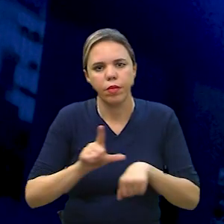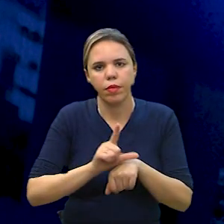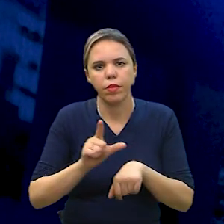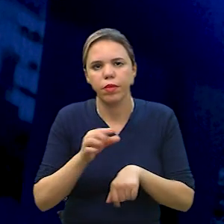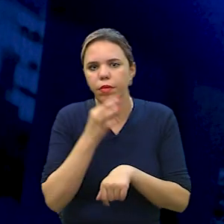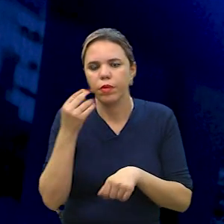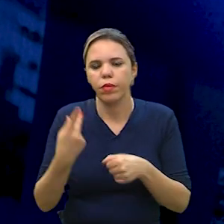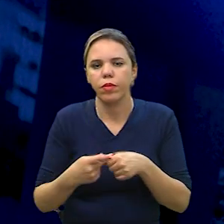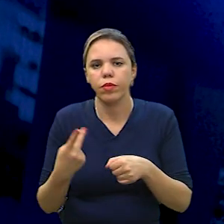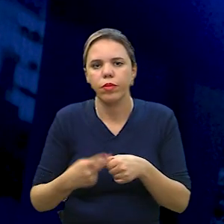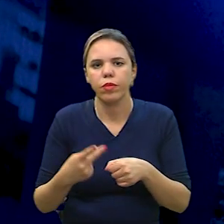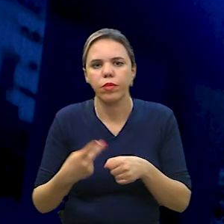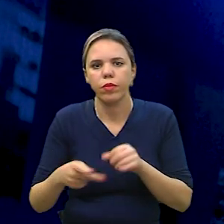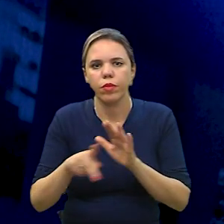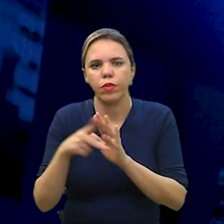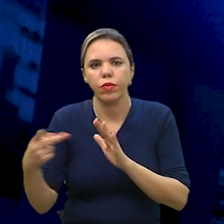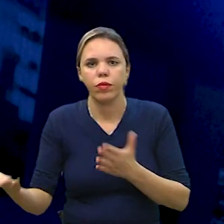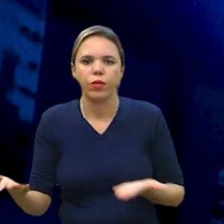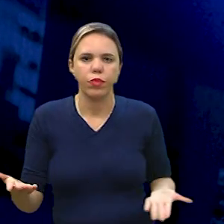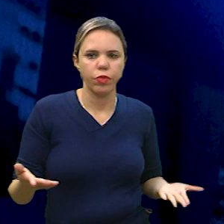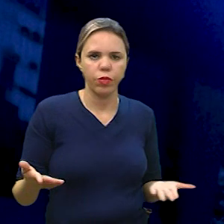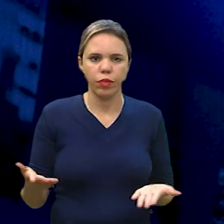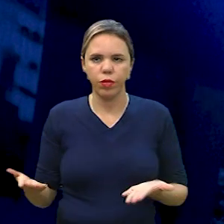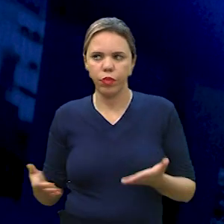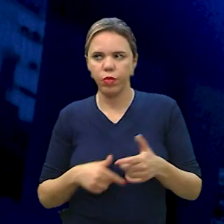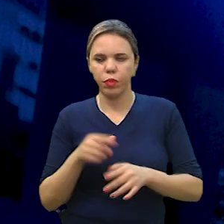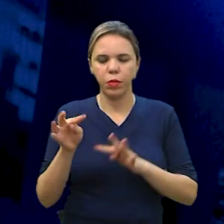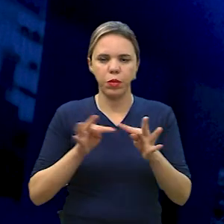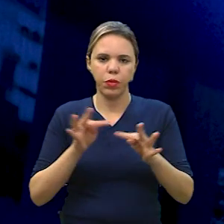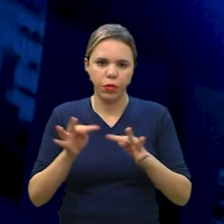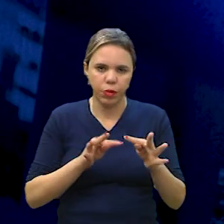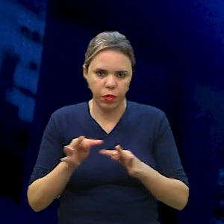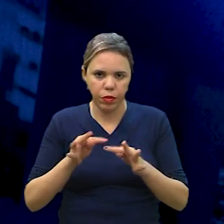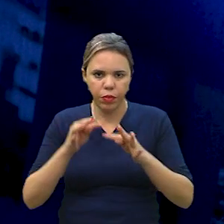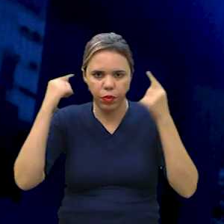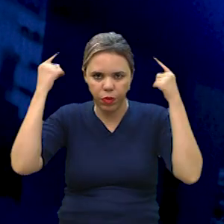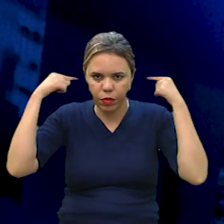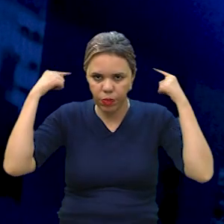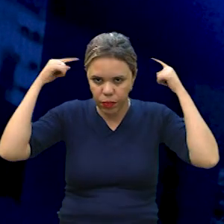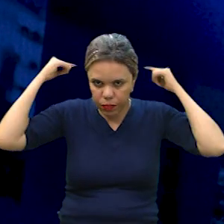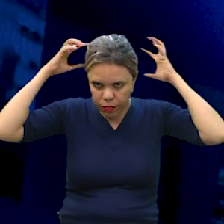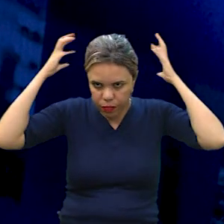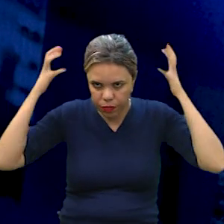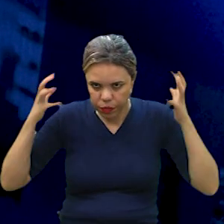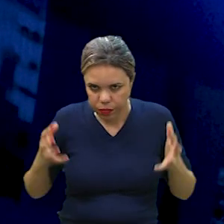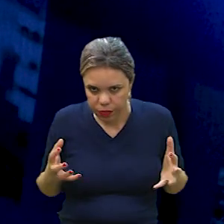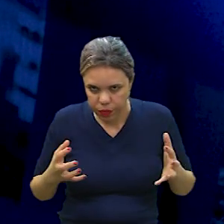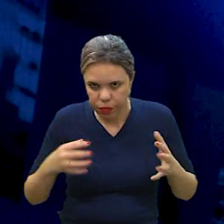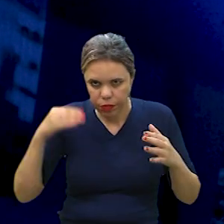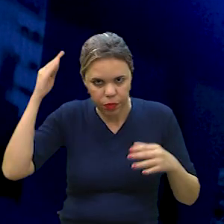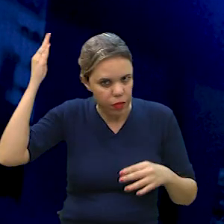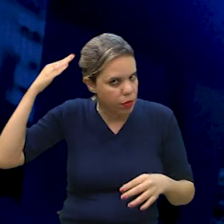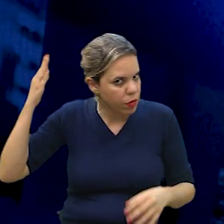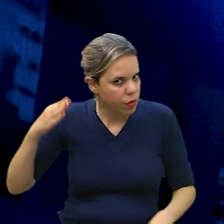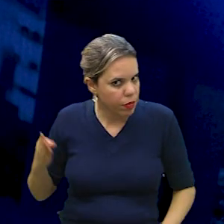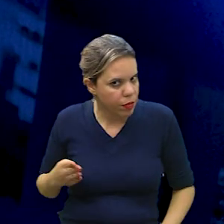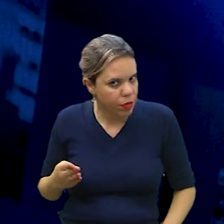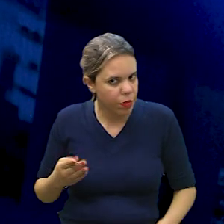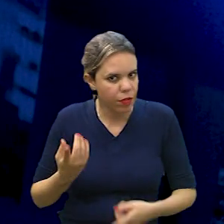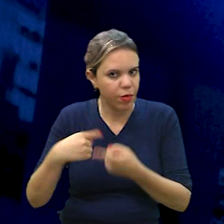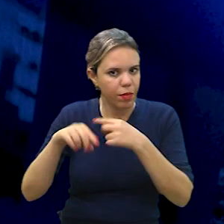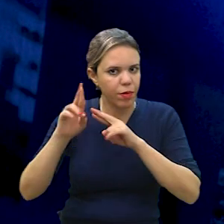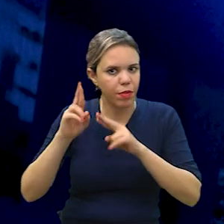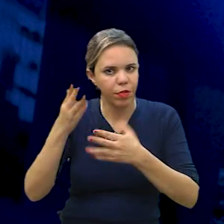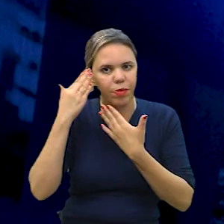também tem uma linha de produtos próprios para o tratamento aí dos cabelos crespos, cacheados e ondulados.